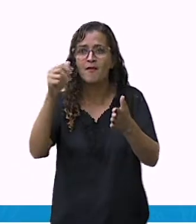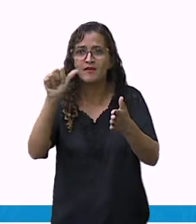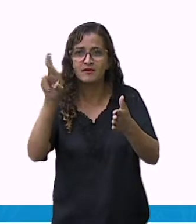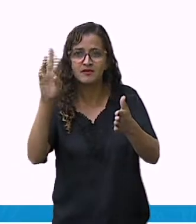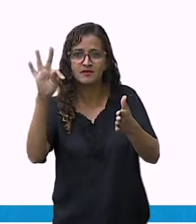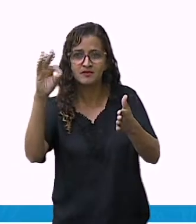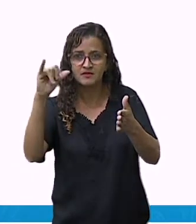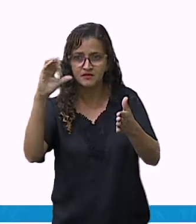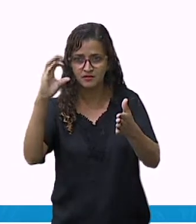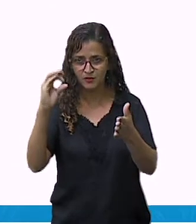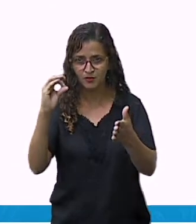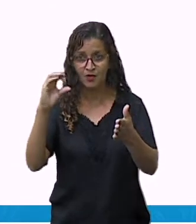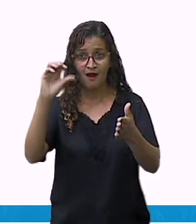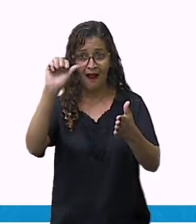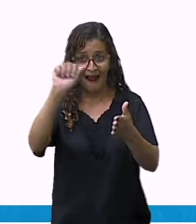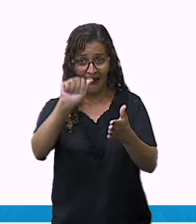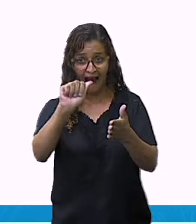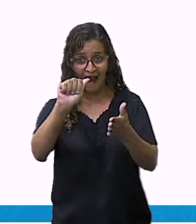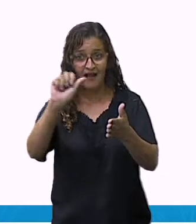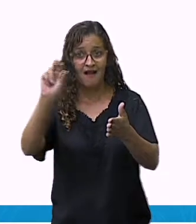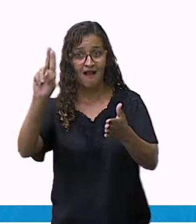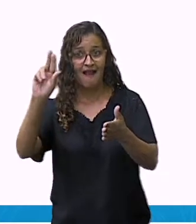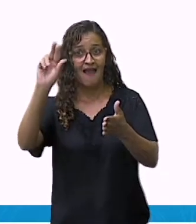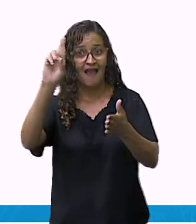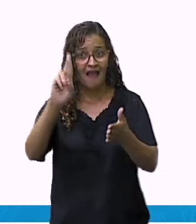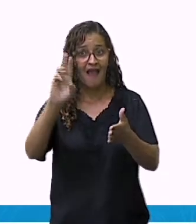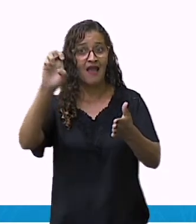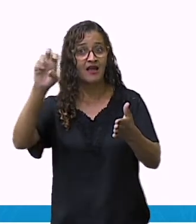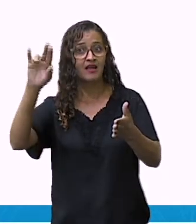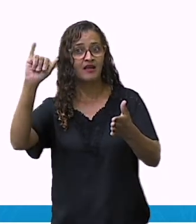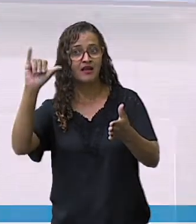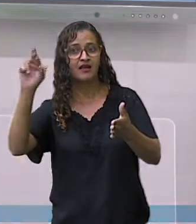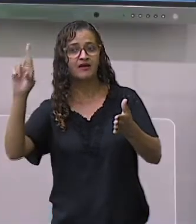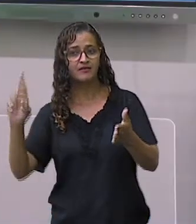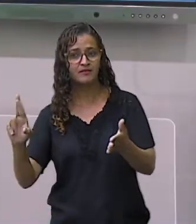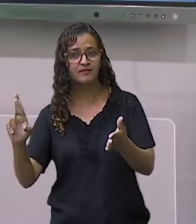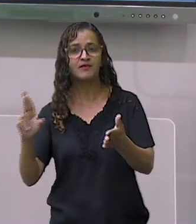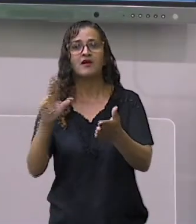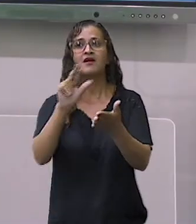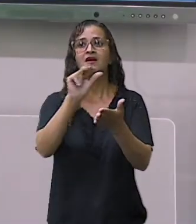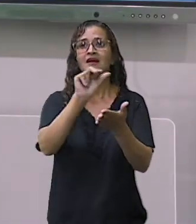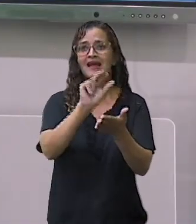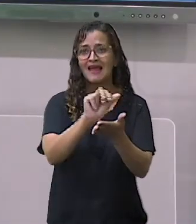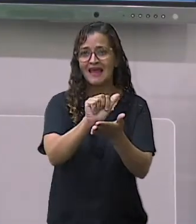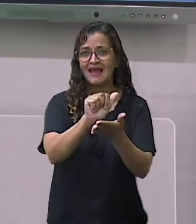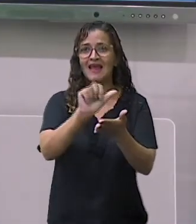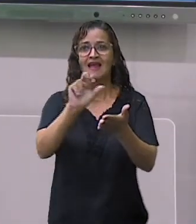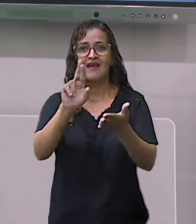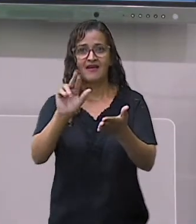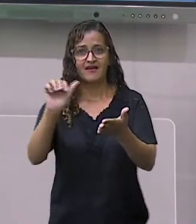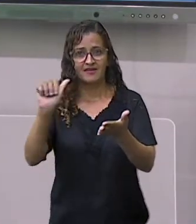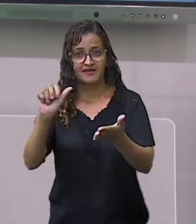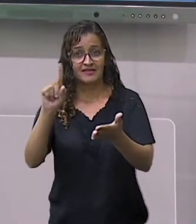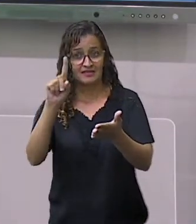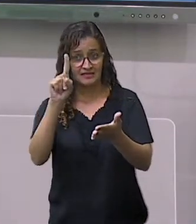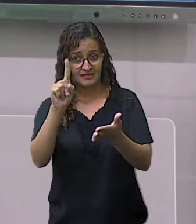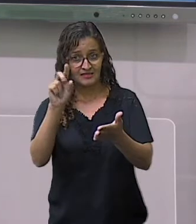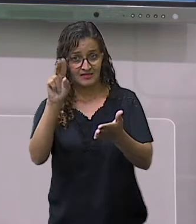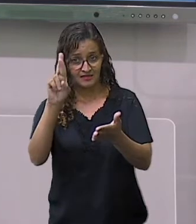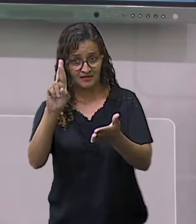e ir. A-R, E-R e